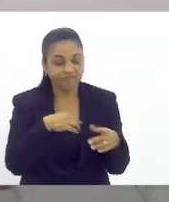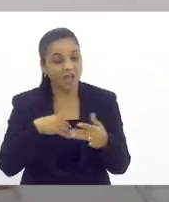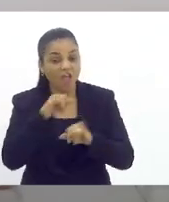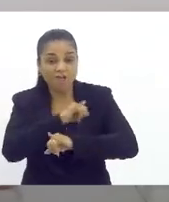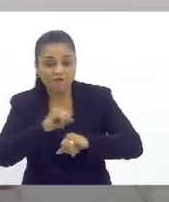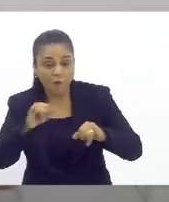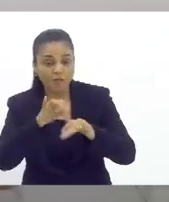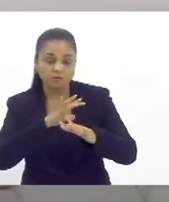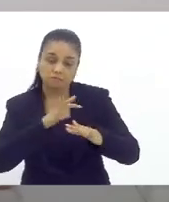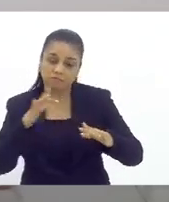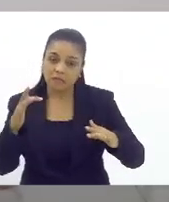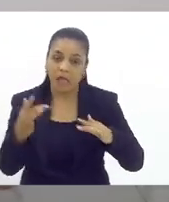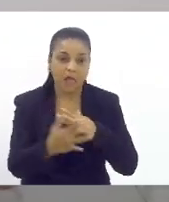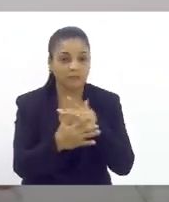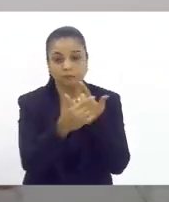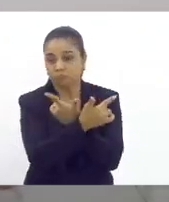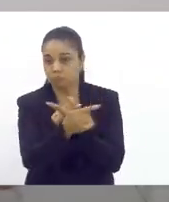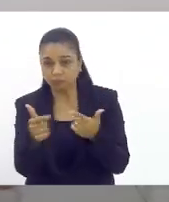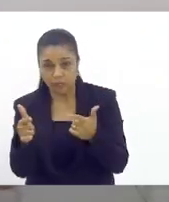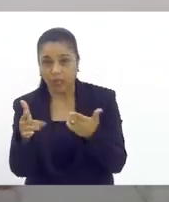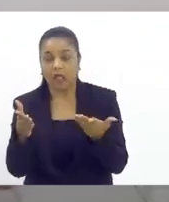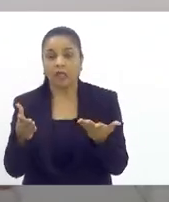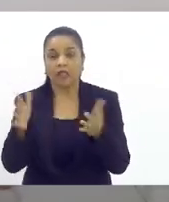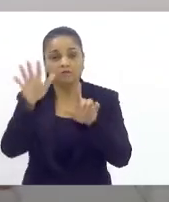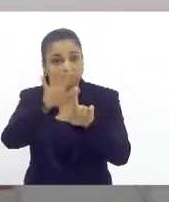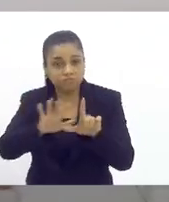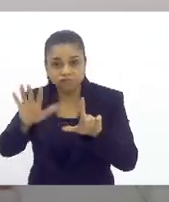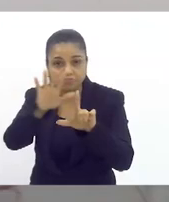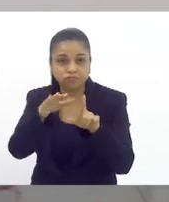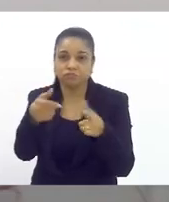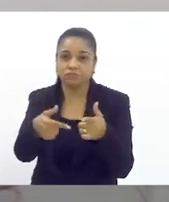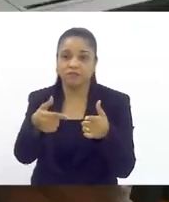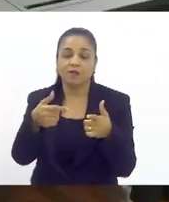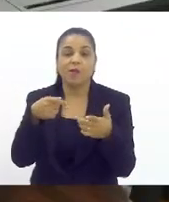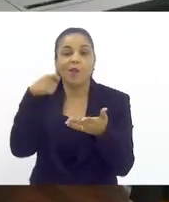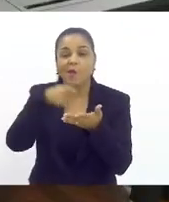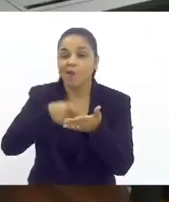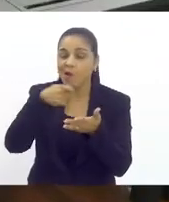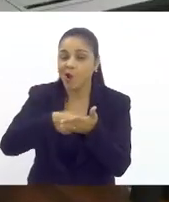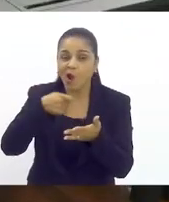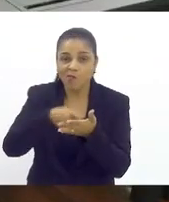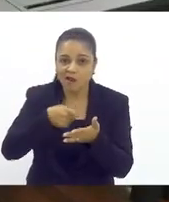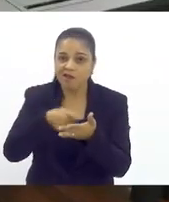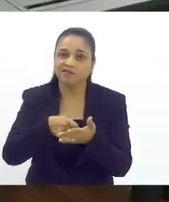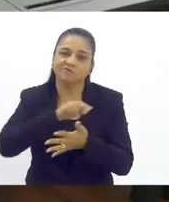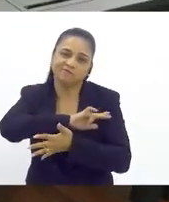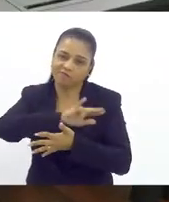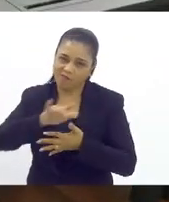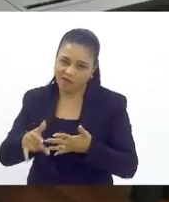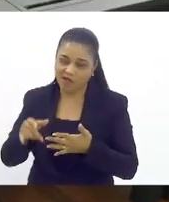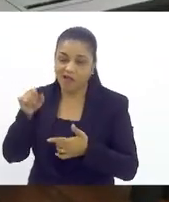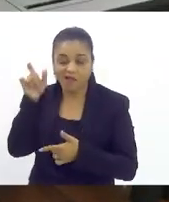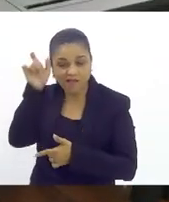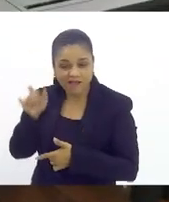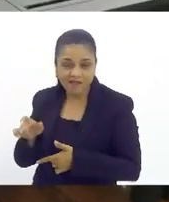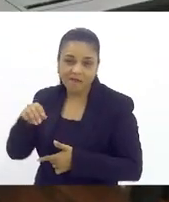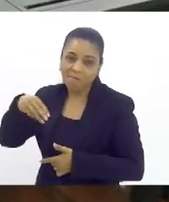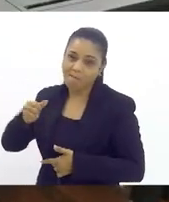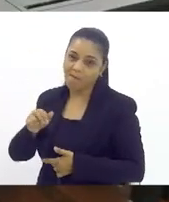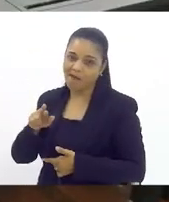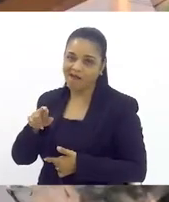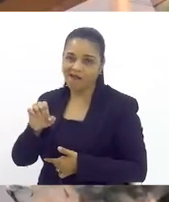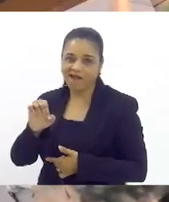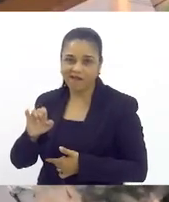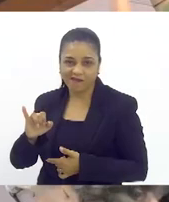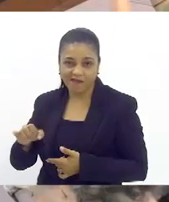de estar na rede não tá na rede os planos municipais mil cobranças e a Marie com essa carinha dela com a experiência